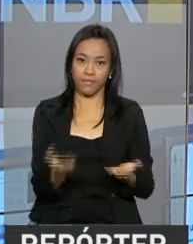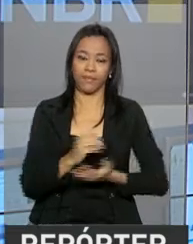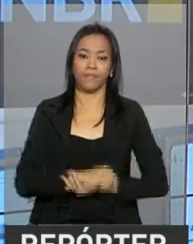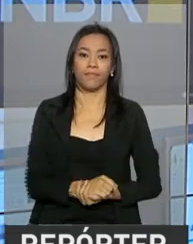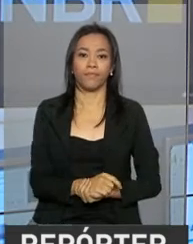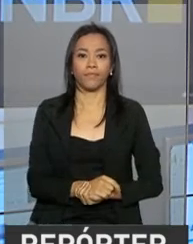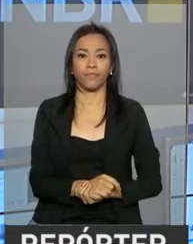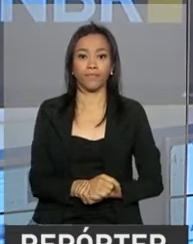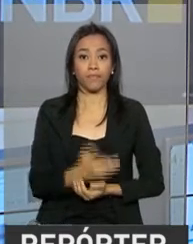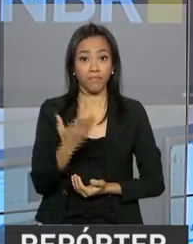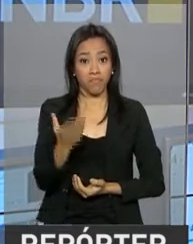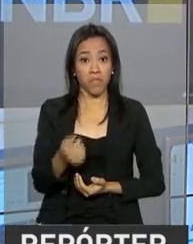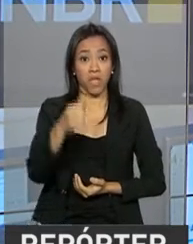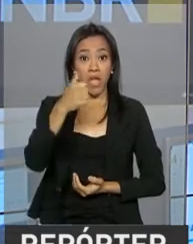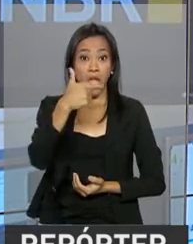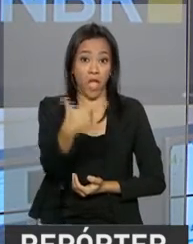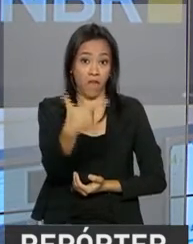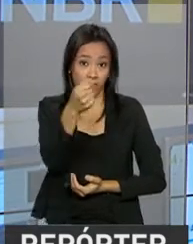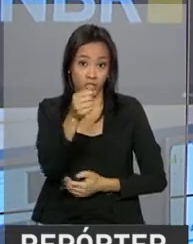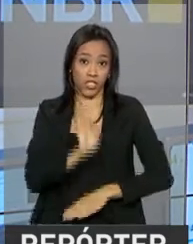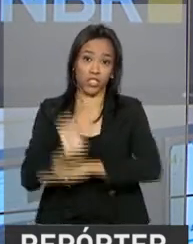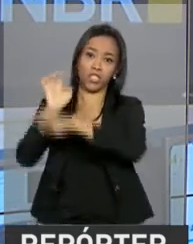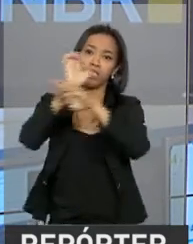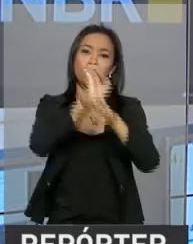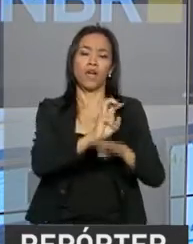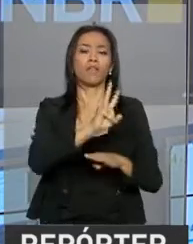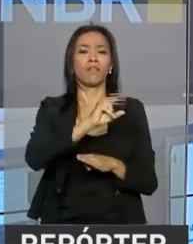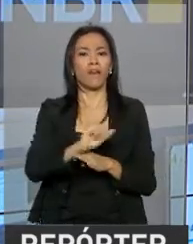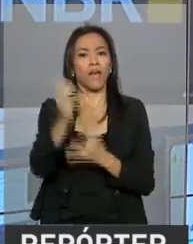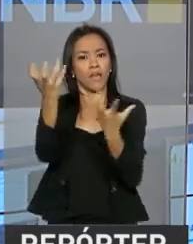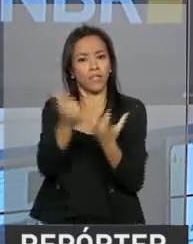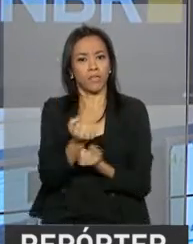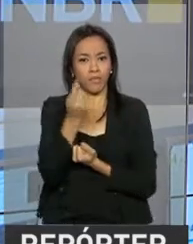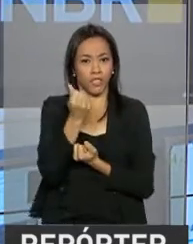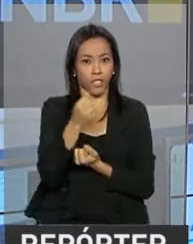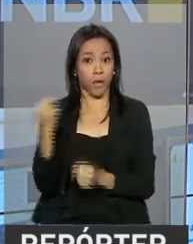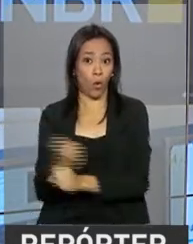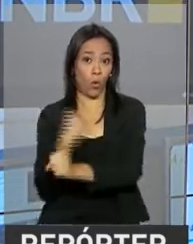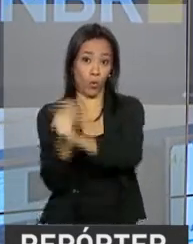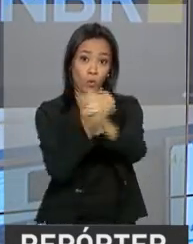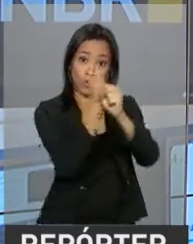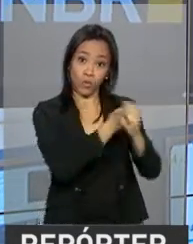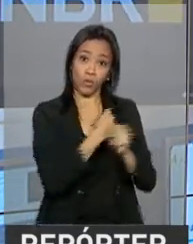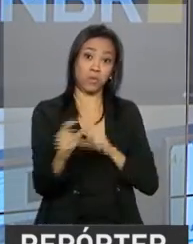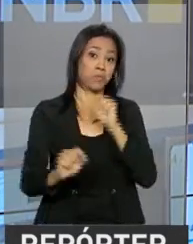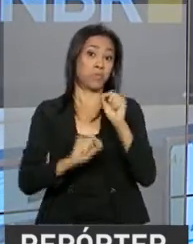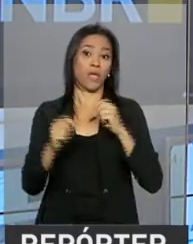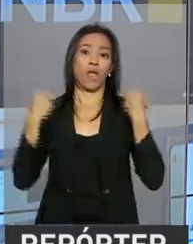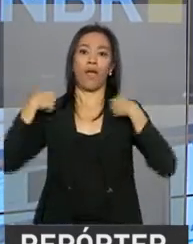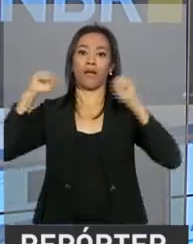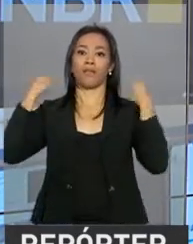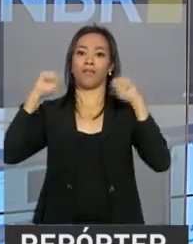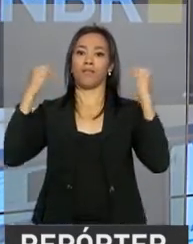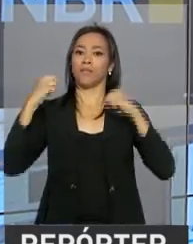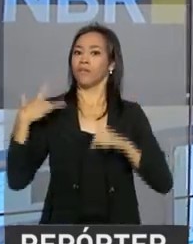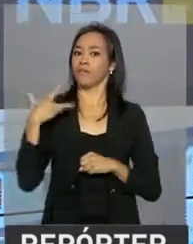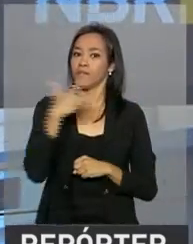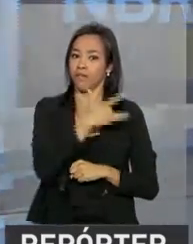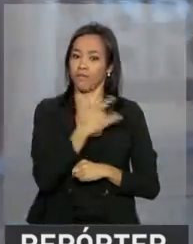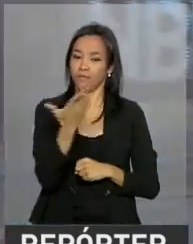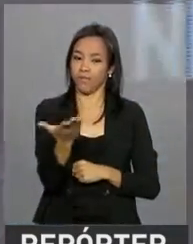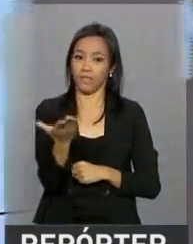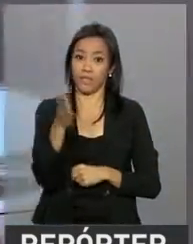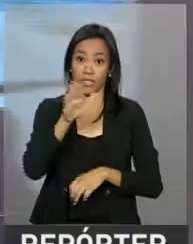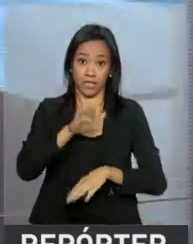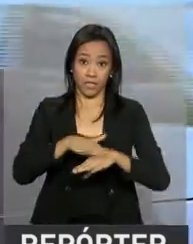e olha 20 estados vão receber recursos para a construção de pólos do programa academia da saúde a repórter gabriela